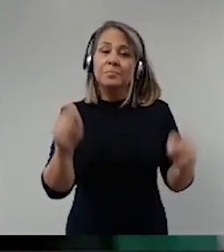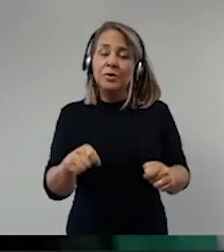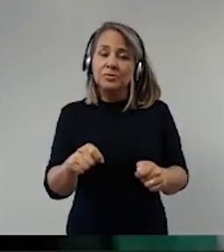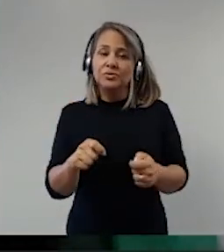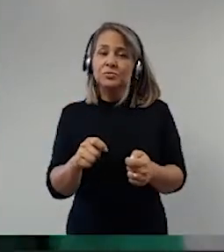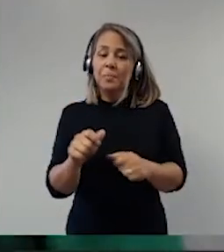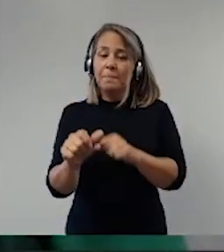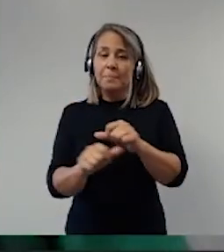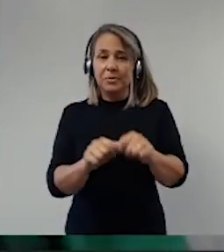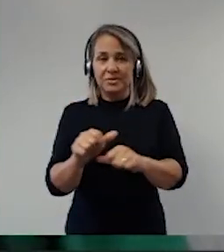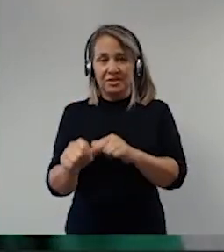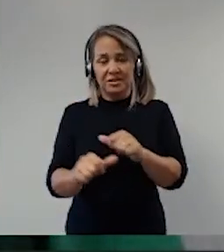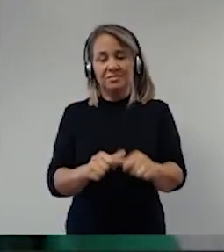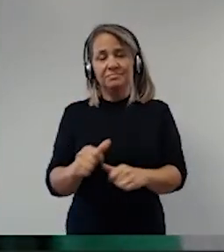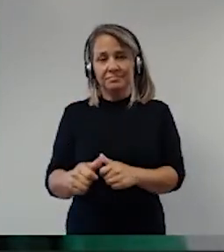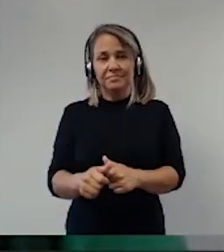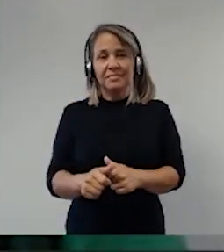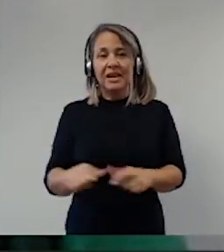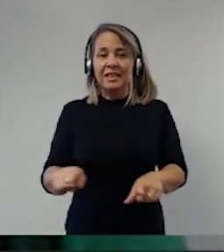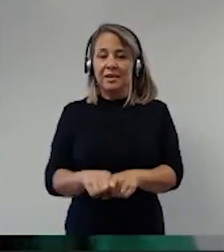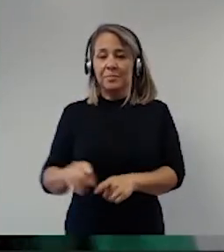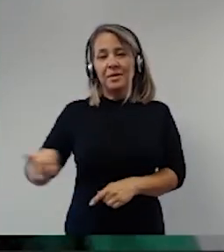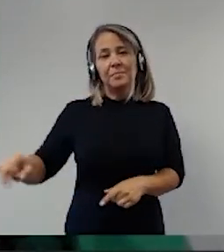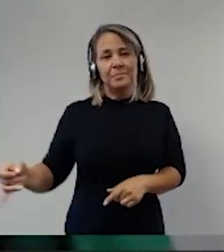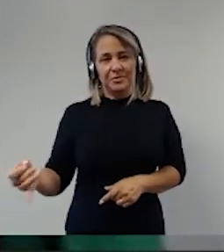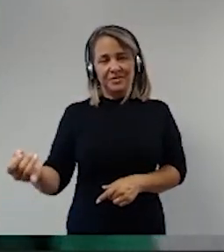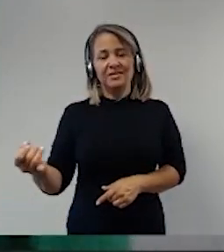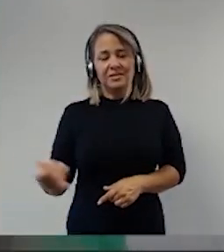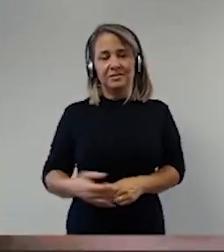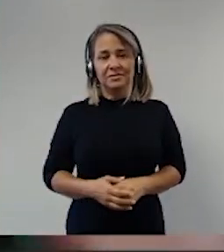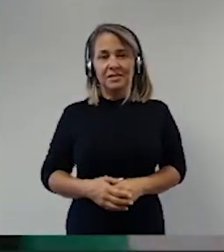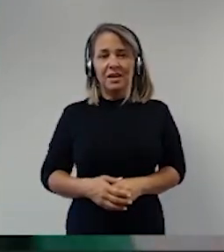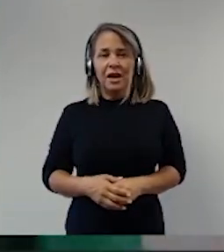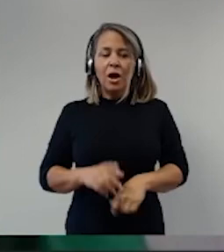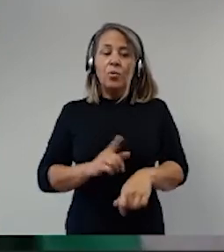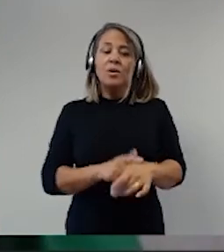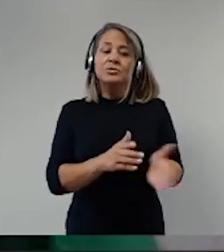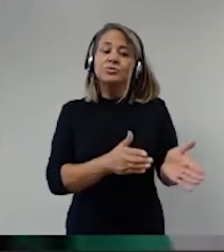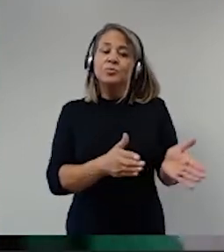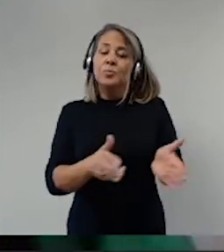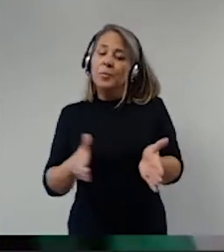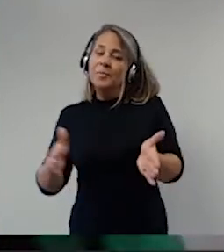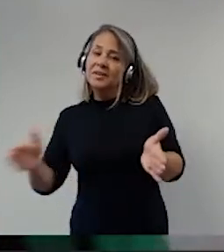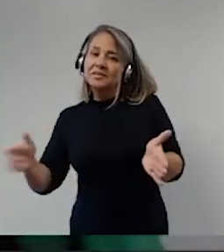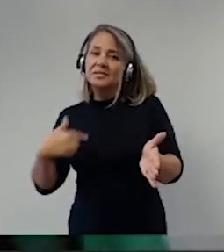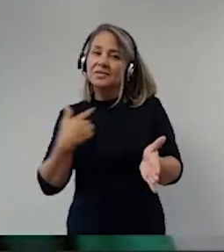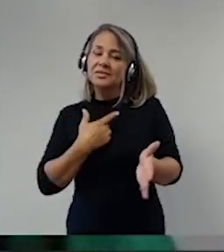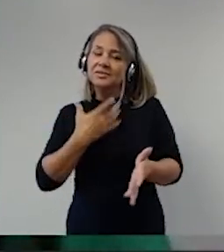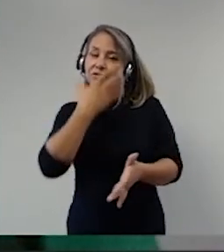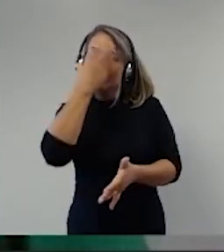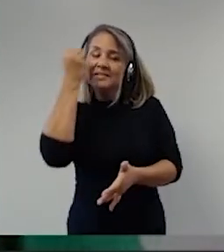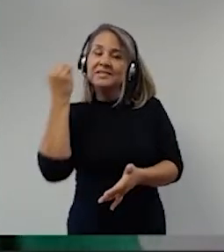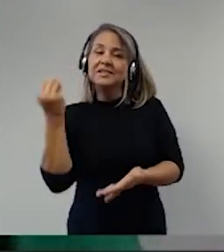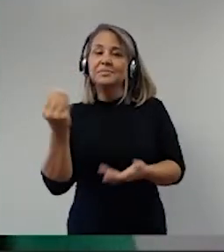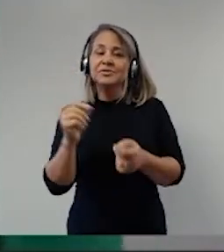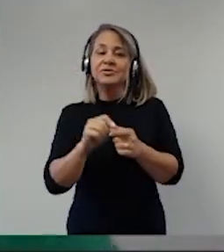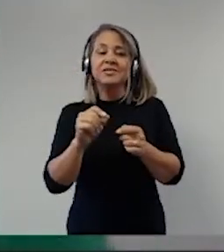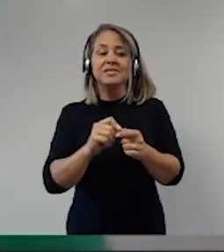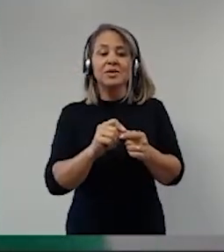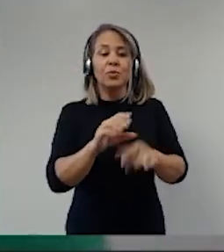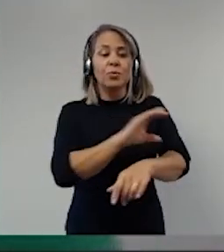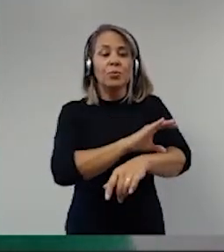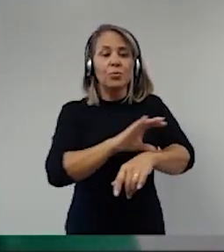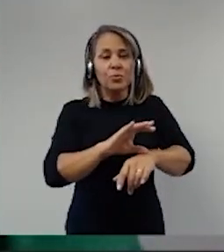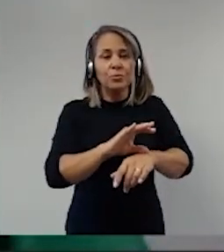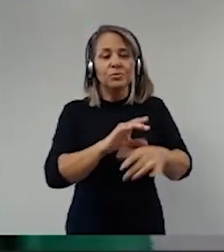nicho. E, além disso, aproveitar a oportunidade. Quantos momentos a gente deixou de fazer um curso, a gente deixou de